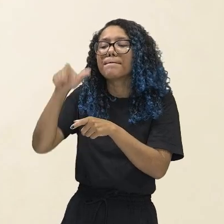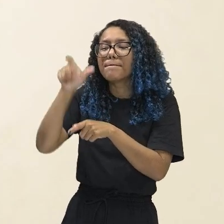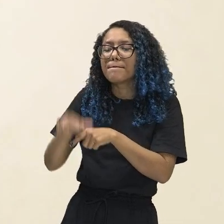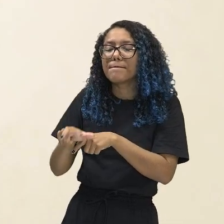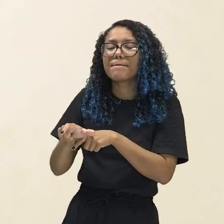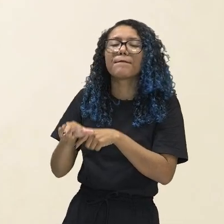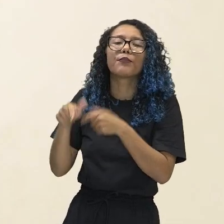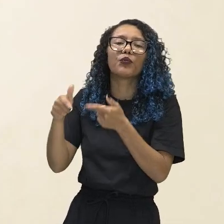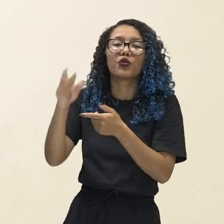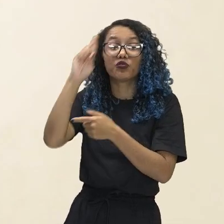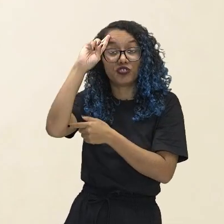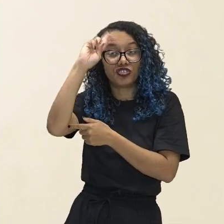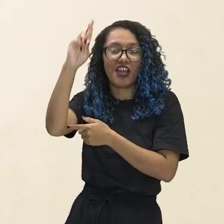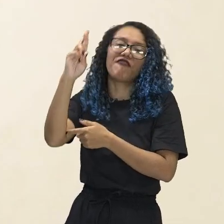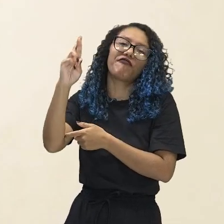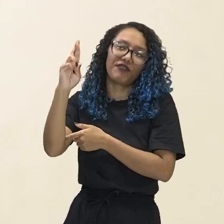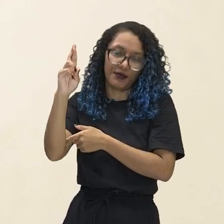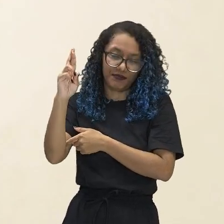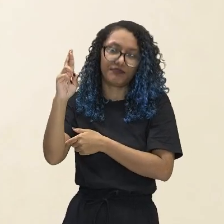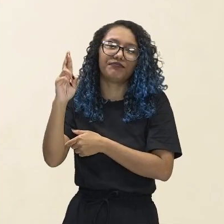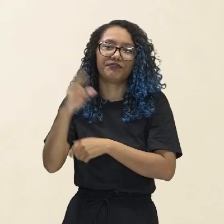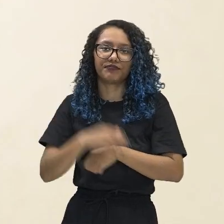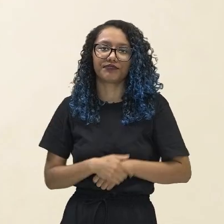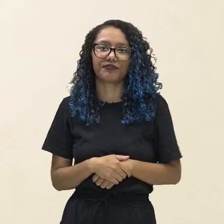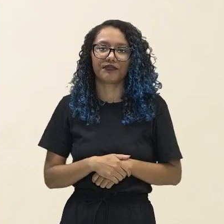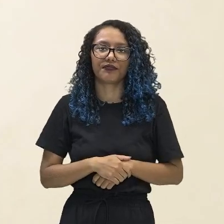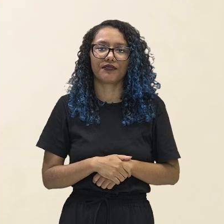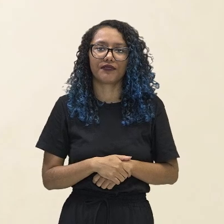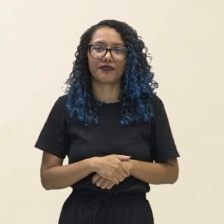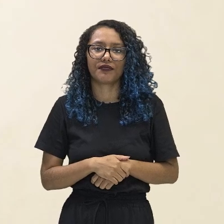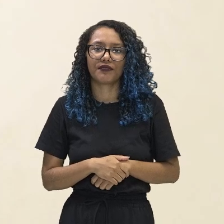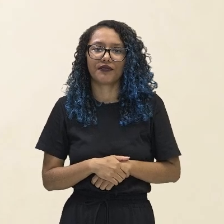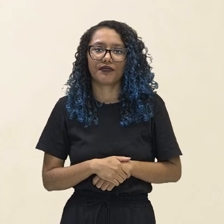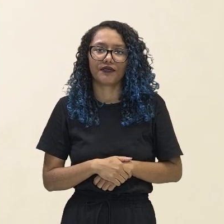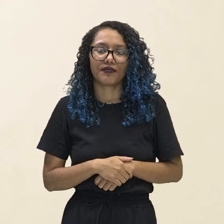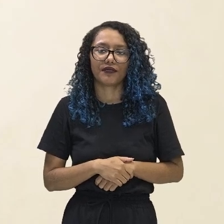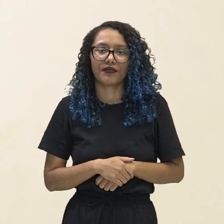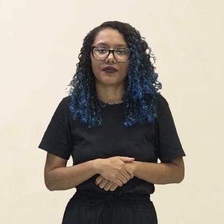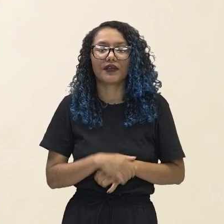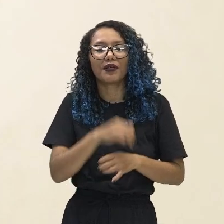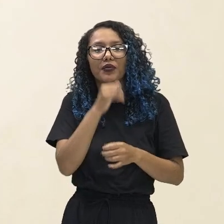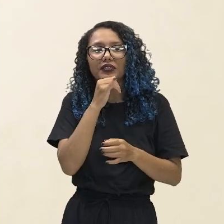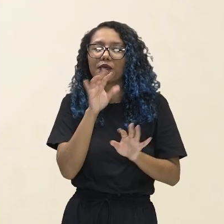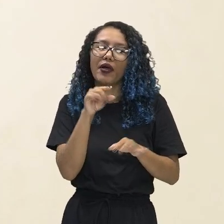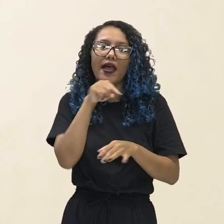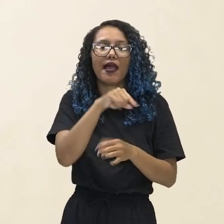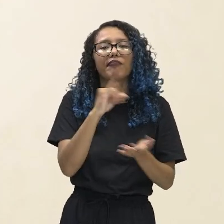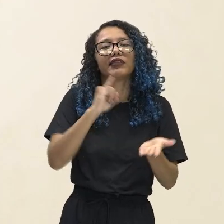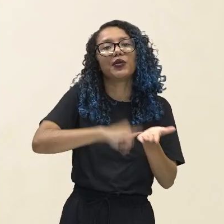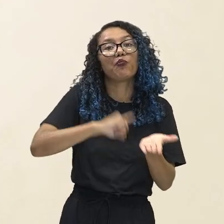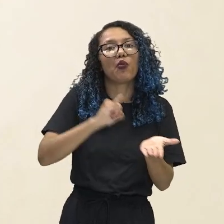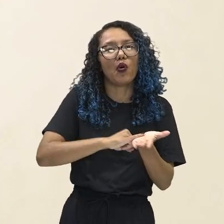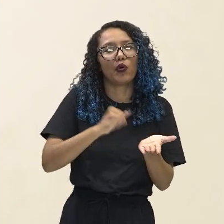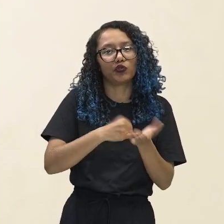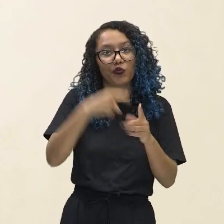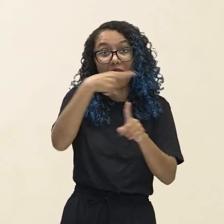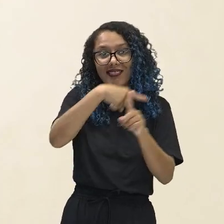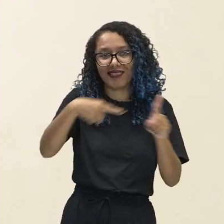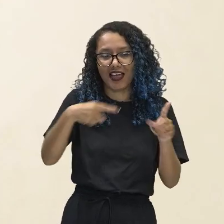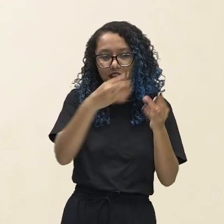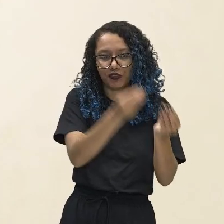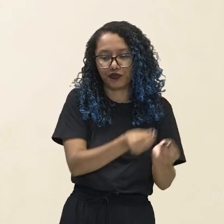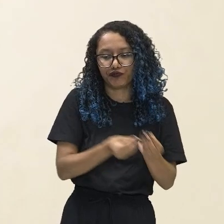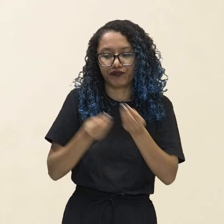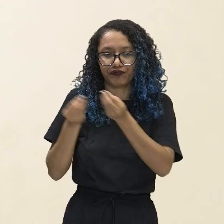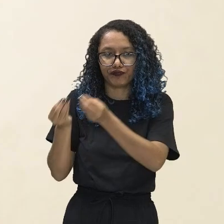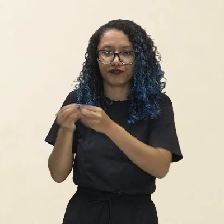seu senhor como, digamos que, uma parte do imposto devido, tá, gente? A chamada talha. Além